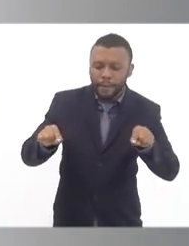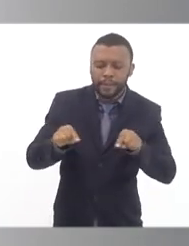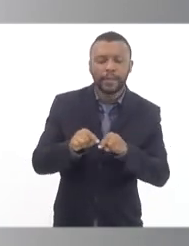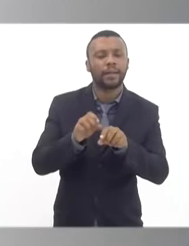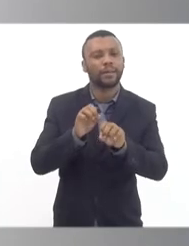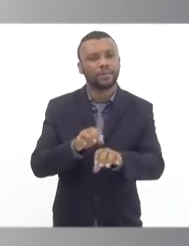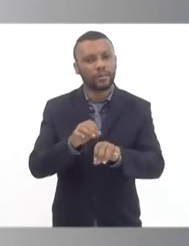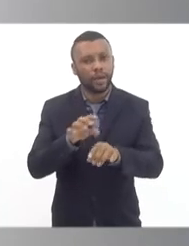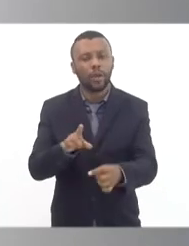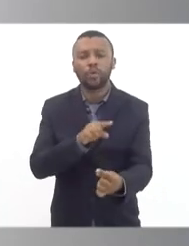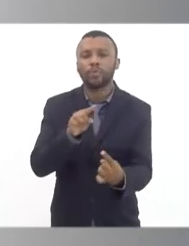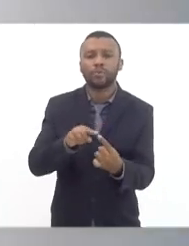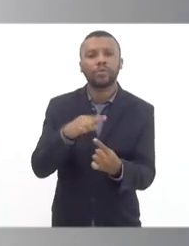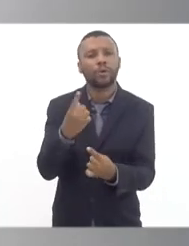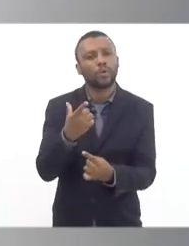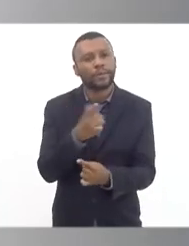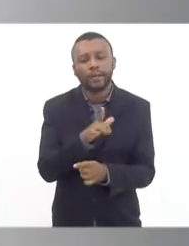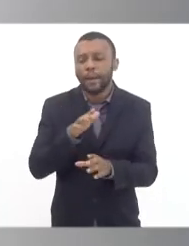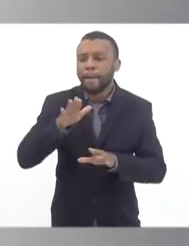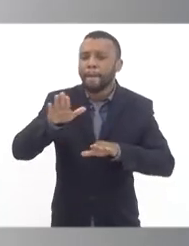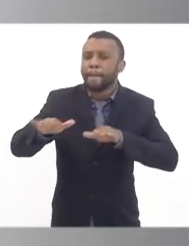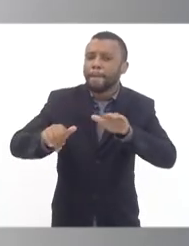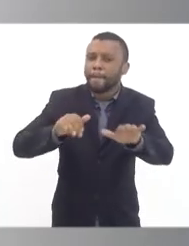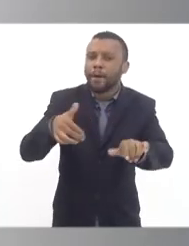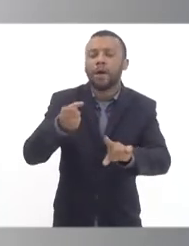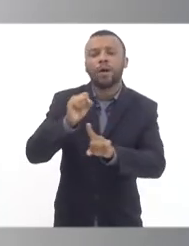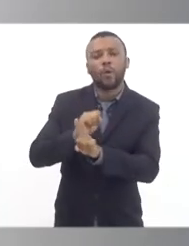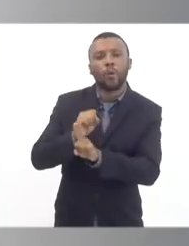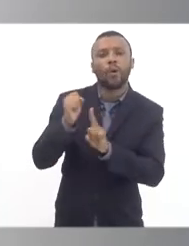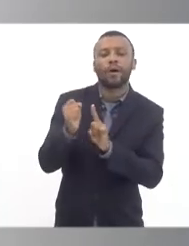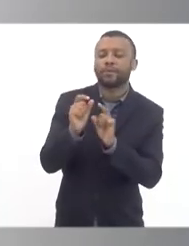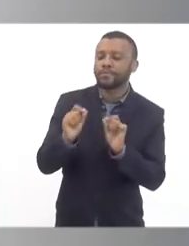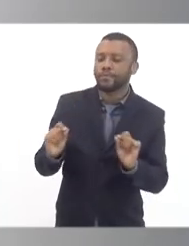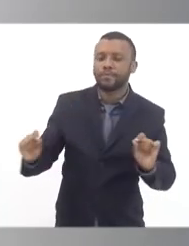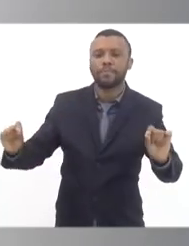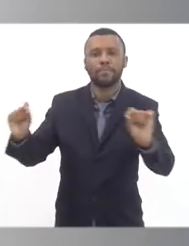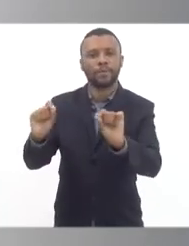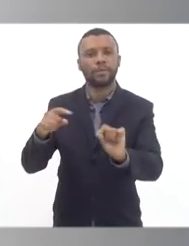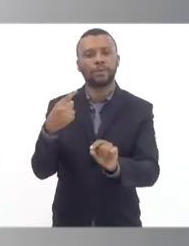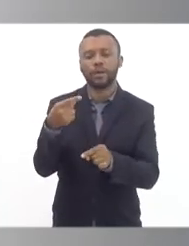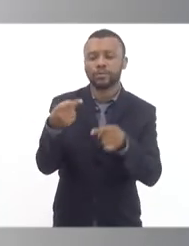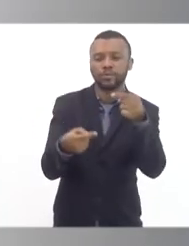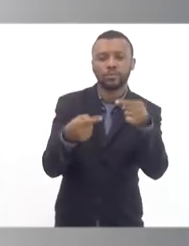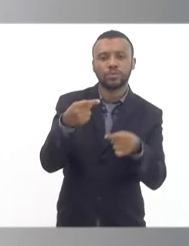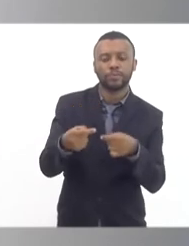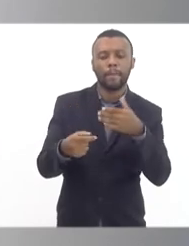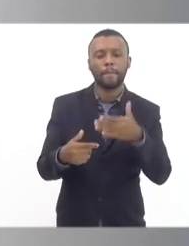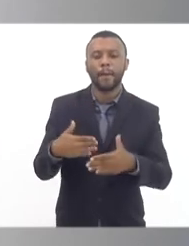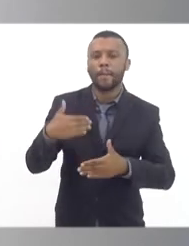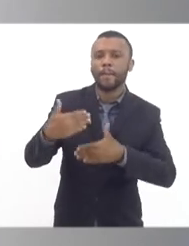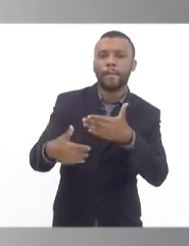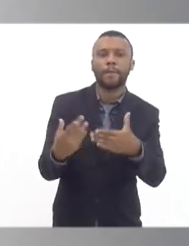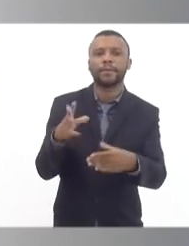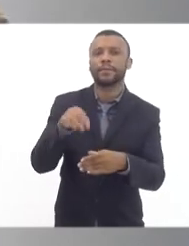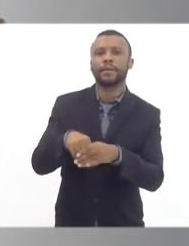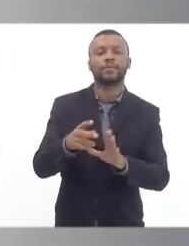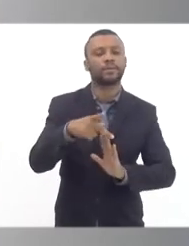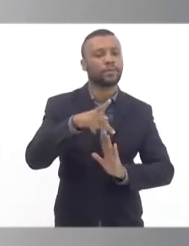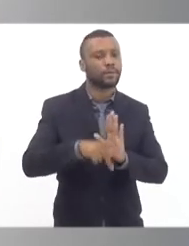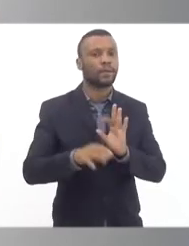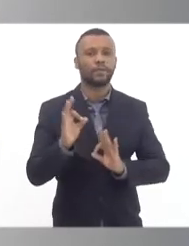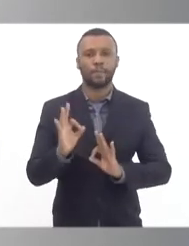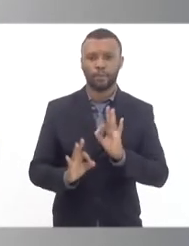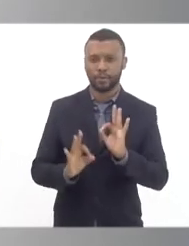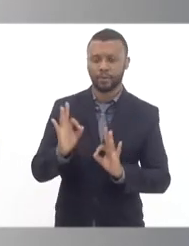a sociedade civil, com os representantes, e lá discutirmos e avançarmos nesse projeto.